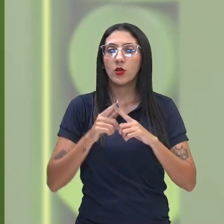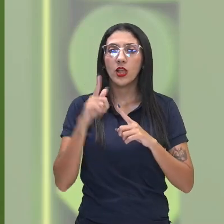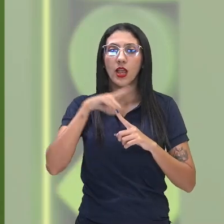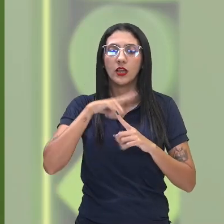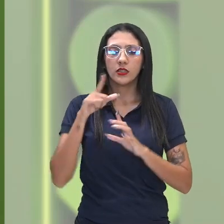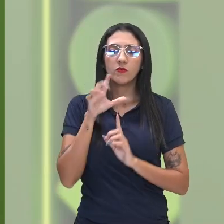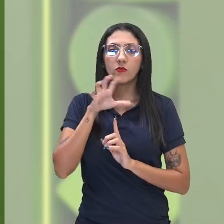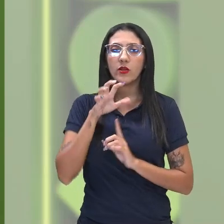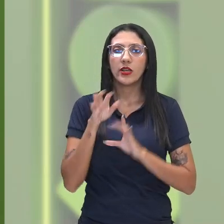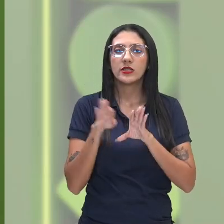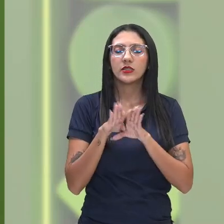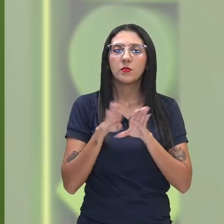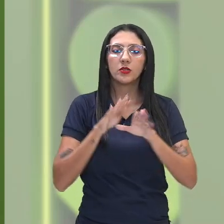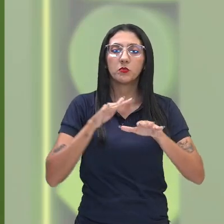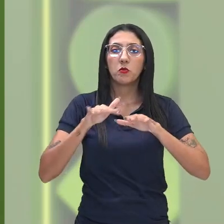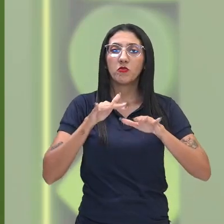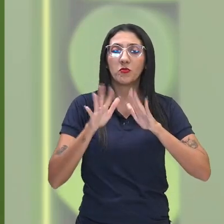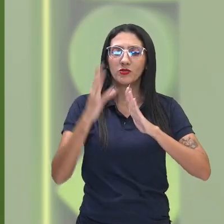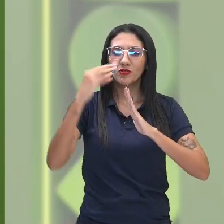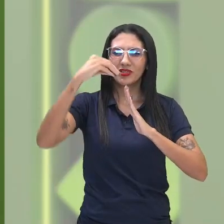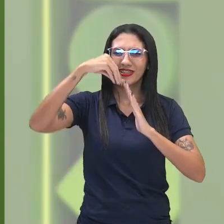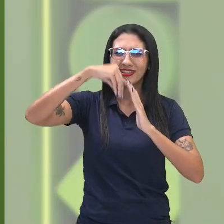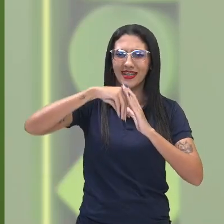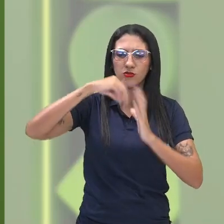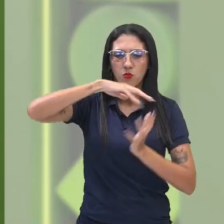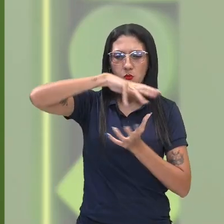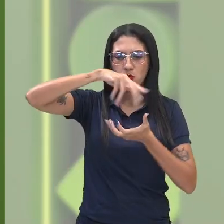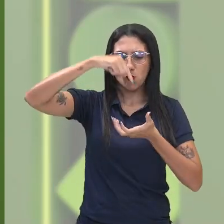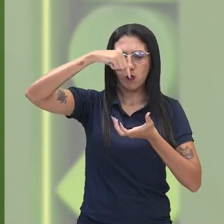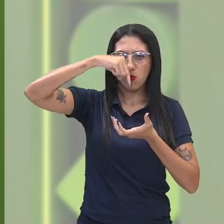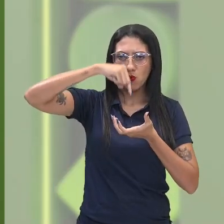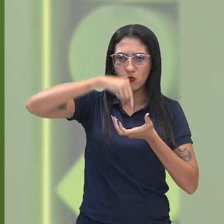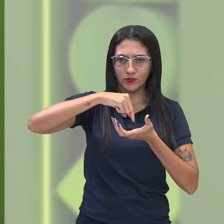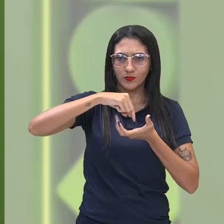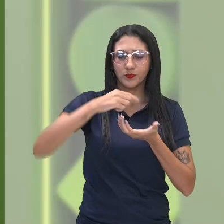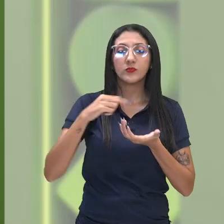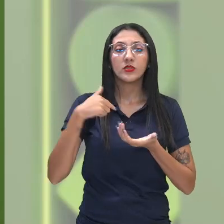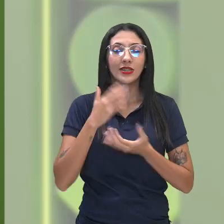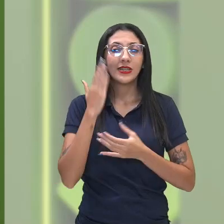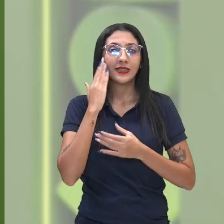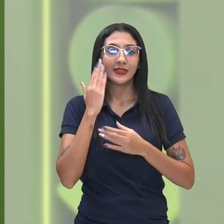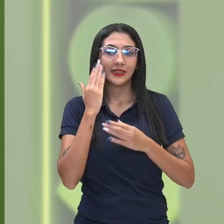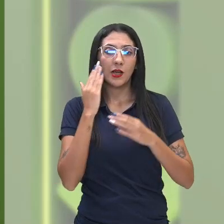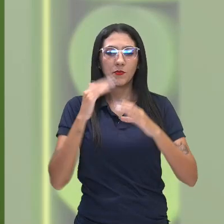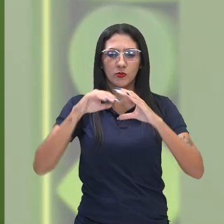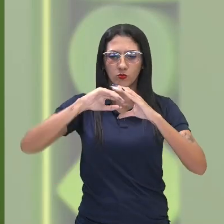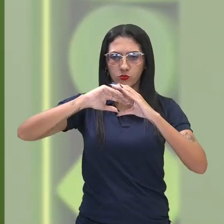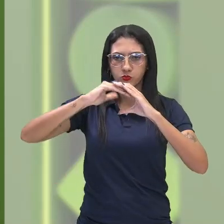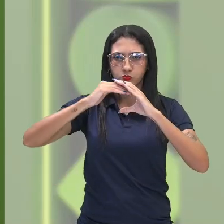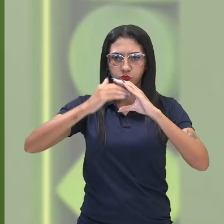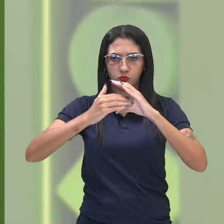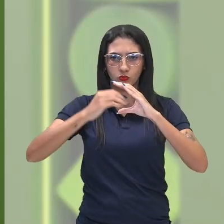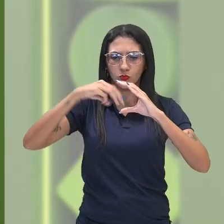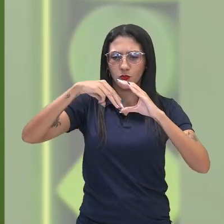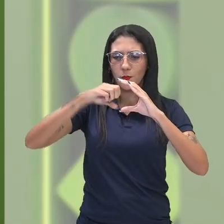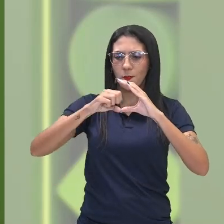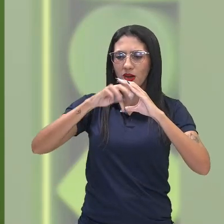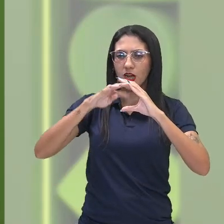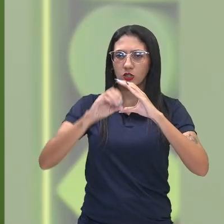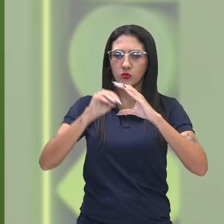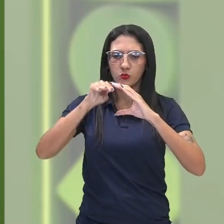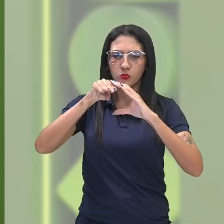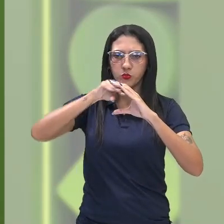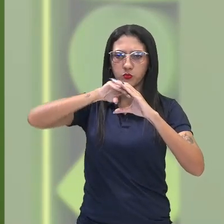do movimento que acontece no interior da Terra. Como nós já sabemos, o manto ele tem movimentos convectivos, né?